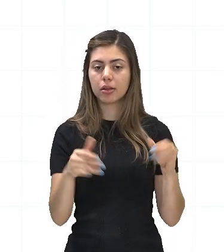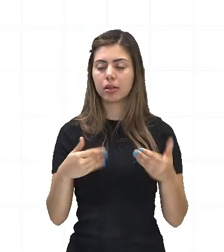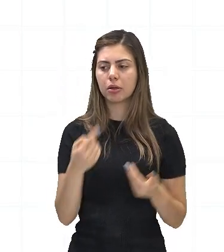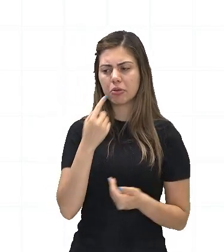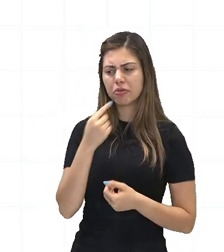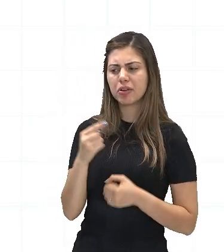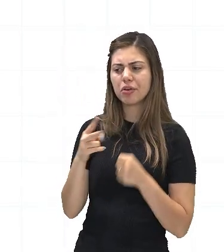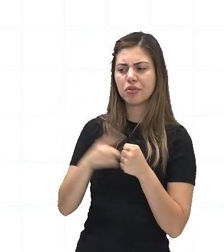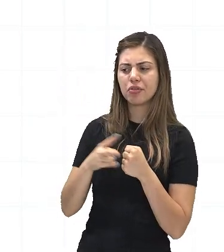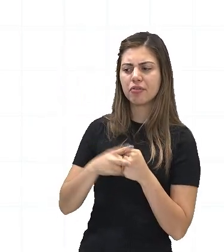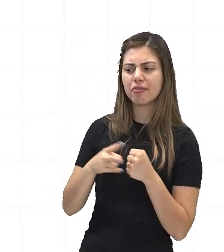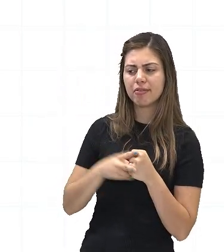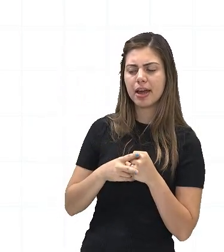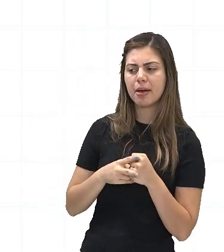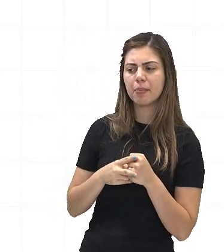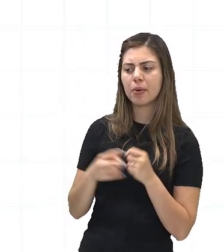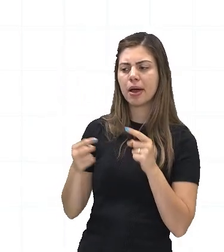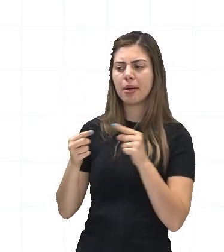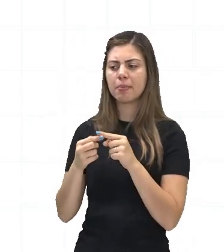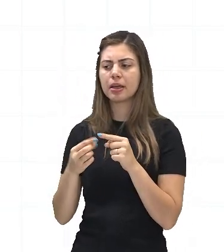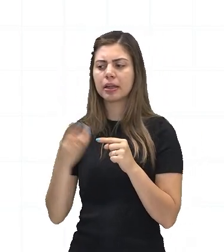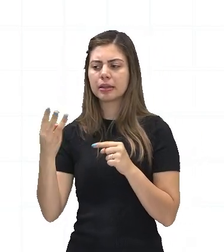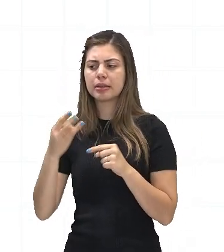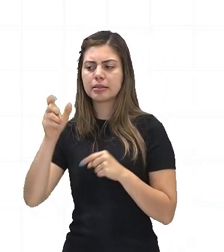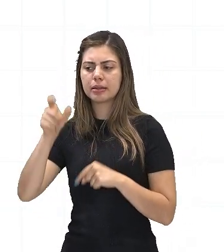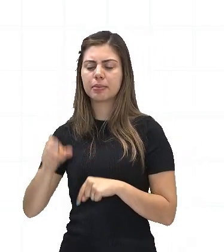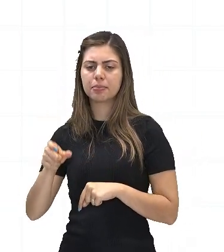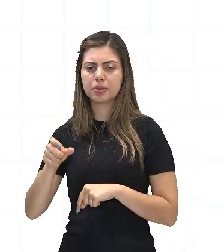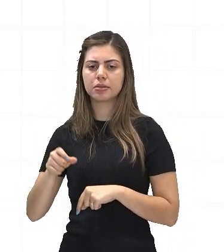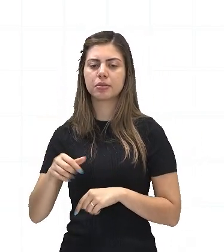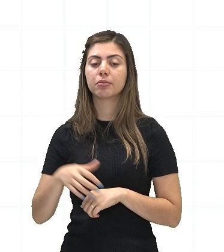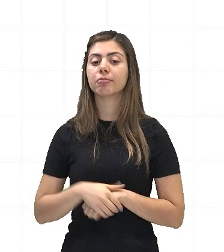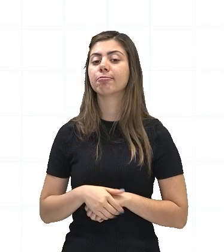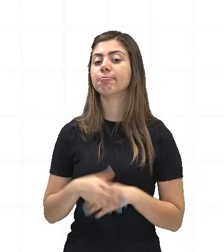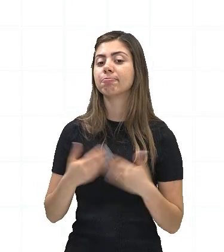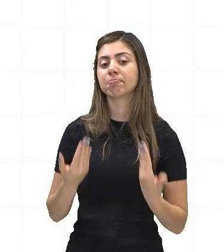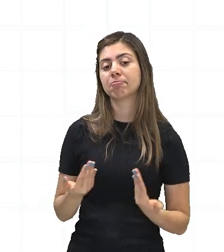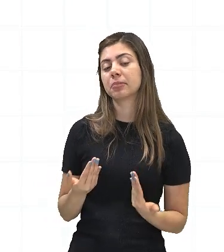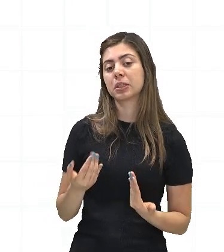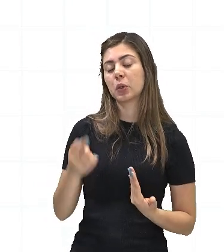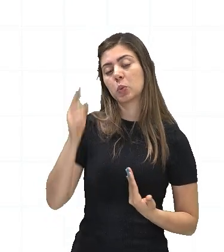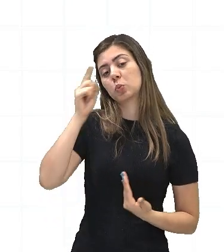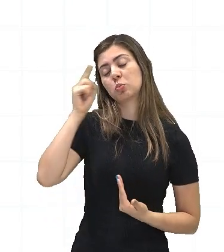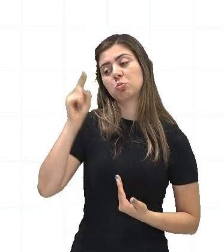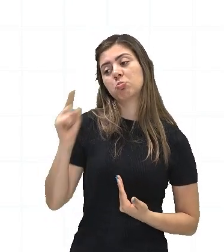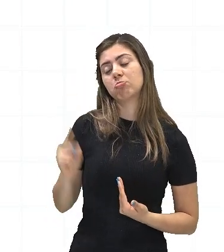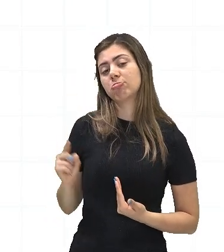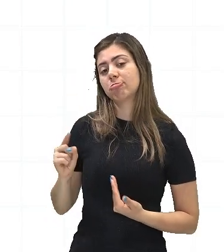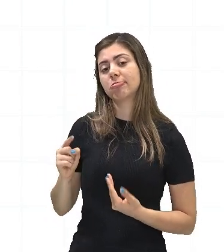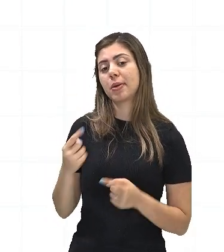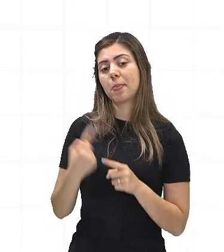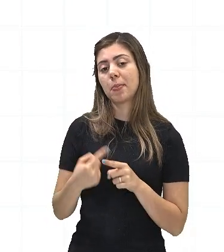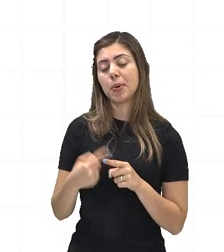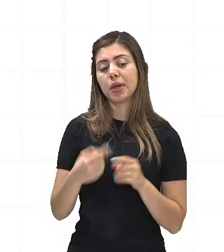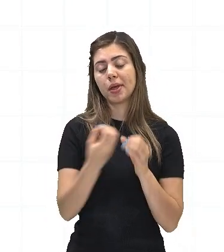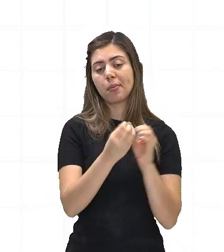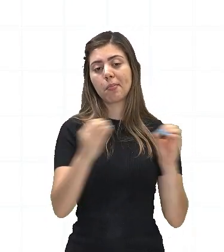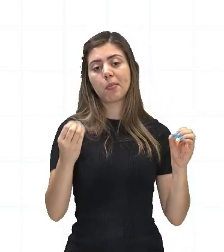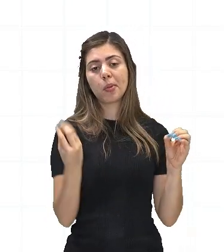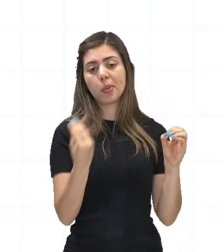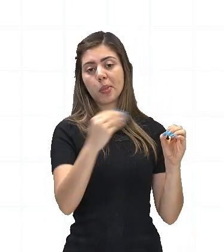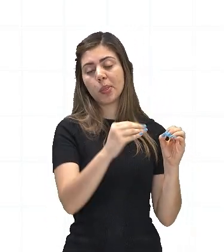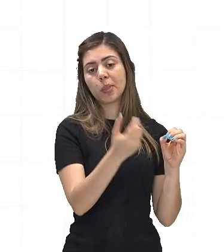está na terceira pessoa do plural. Neste caso, nota, eu não sei quem é o sujeito, portanto, eu não tenho núcleo